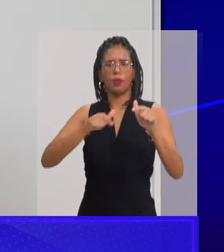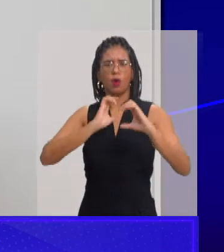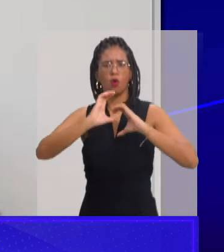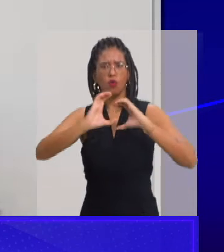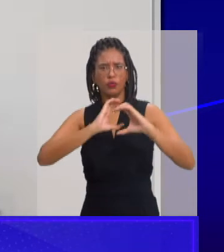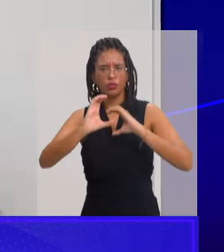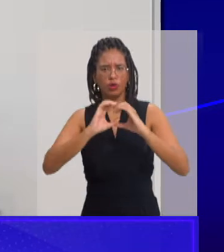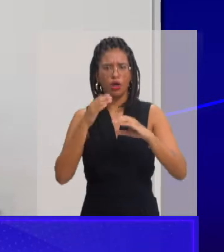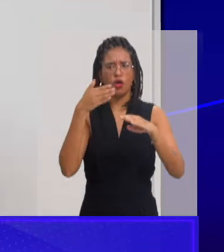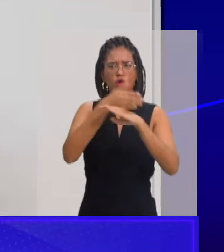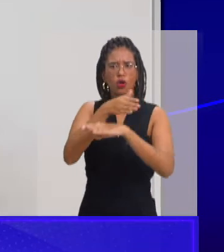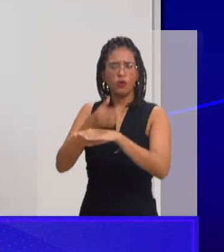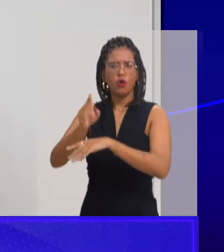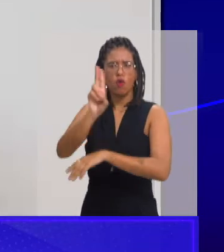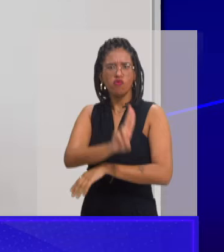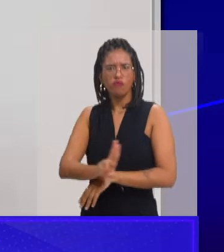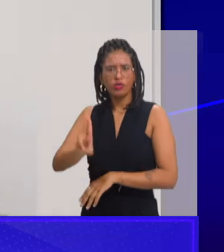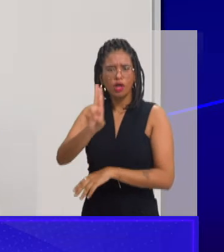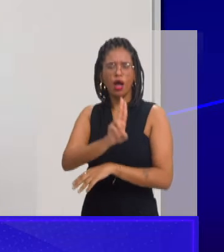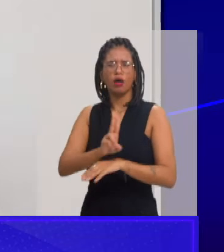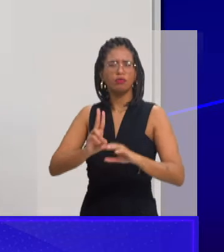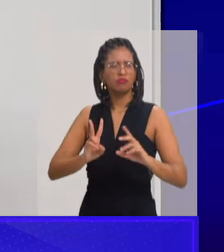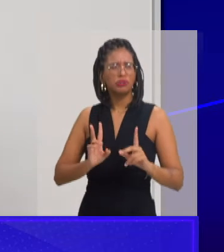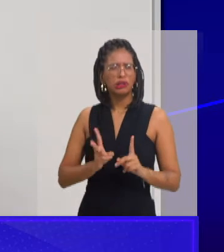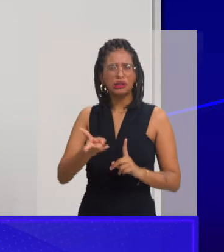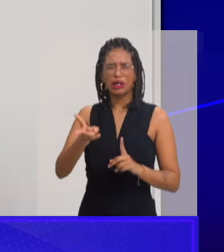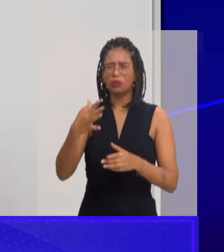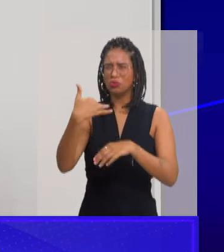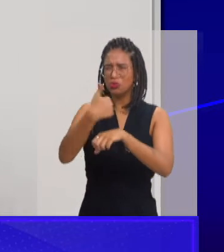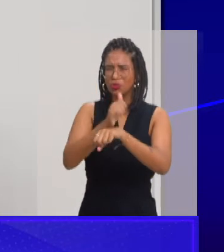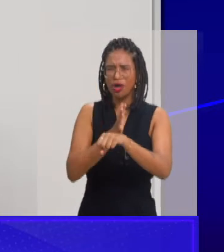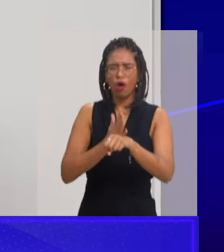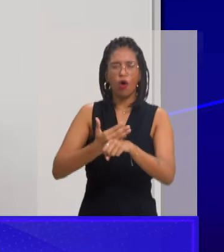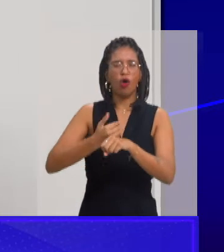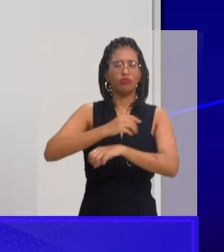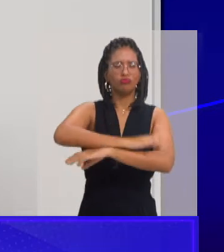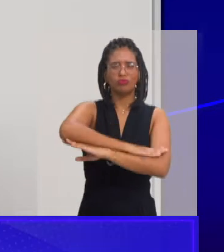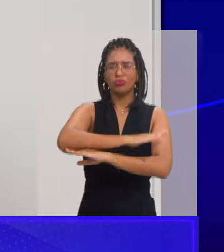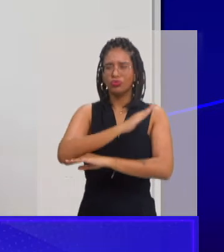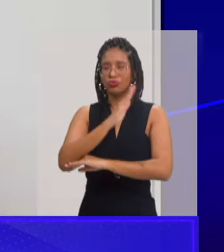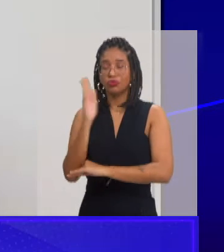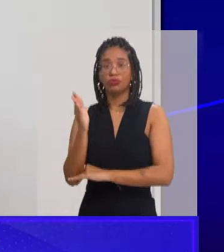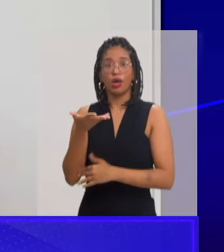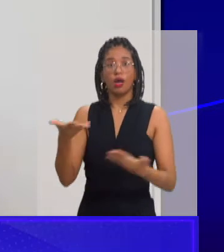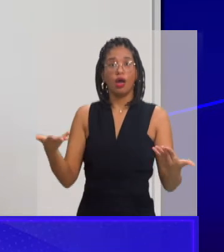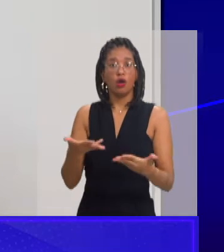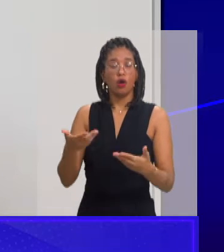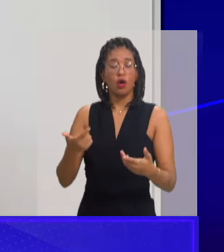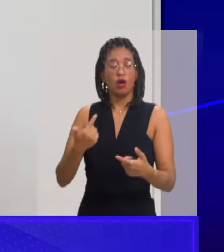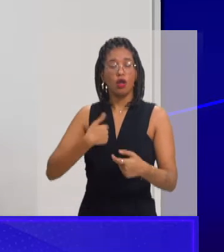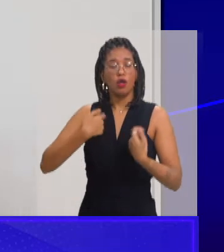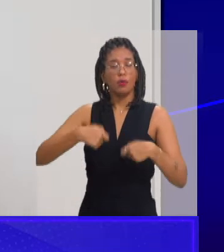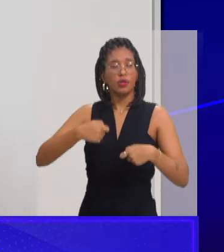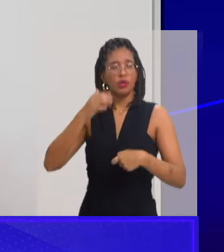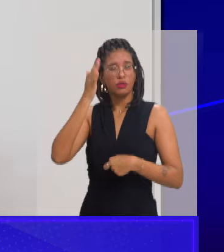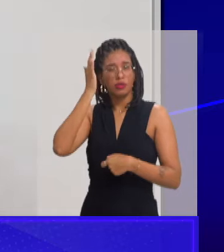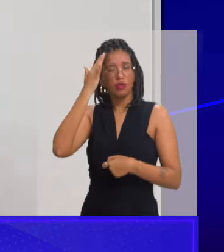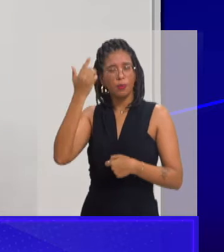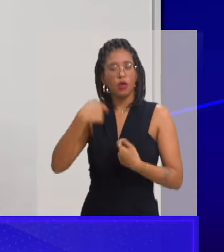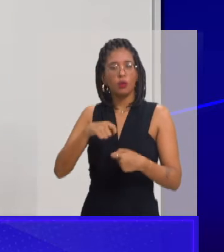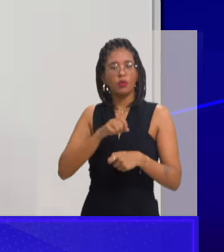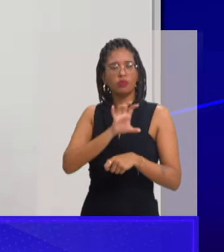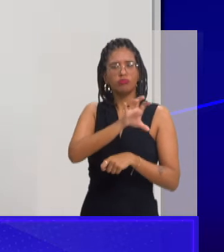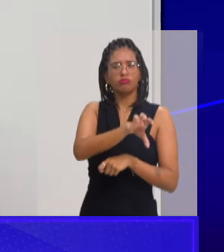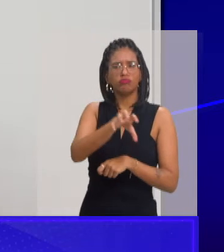autoanálise, de autoobservação. E eu desacelerei um pouquinho minha vida, porque eu trabalhava com arte, trabalhava com comunicação,